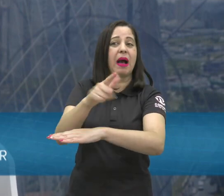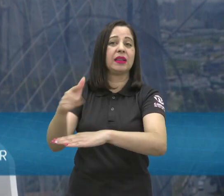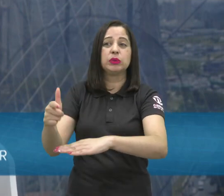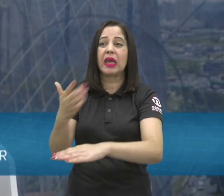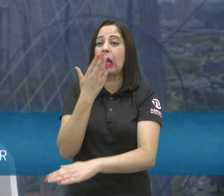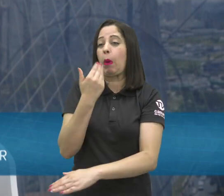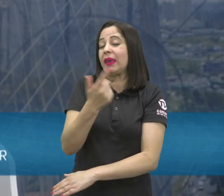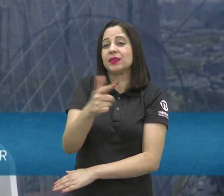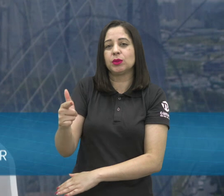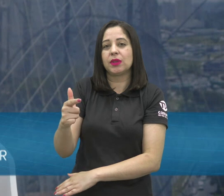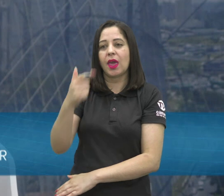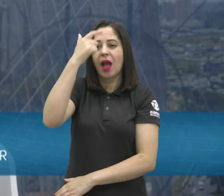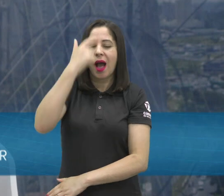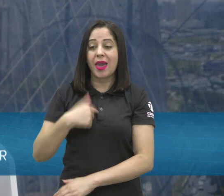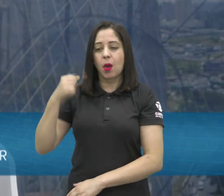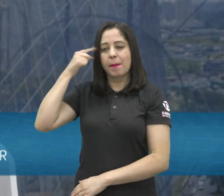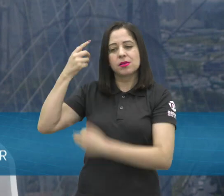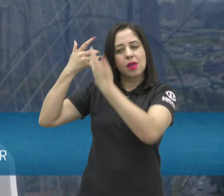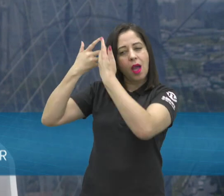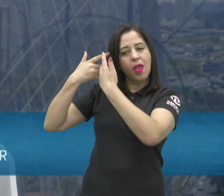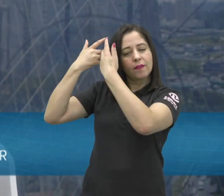aguçar, deixar aquilo que vem de dentro mesmo, né,